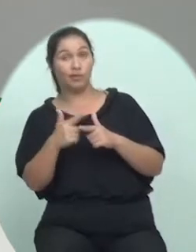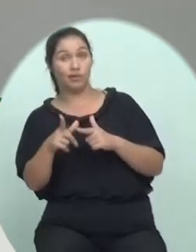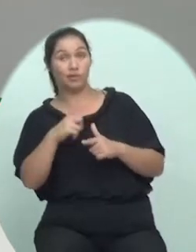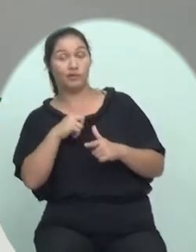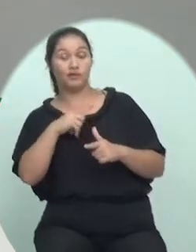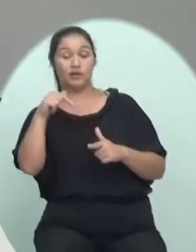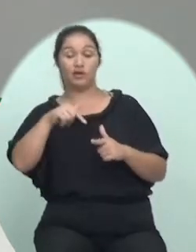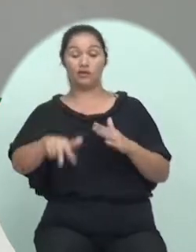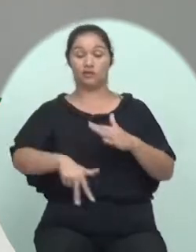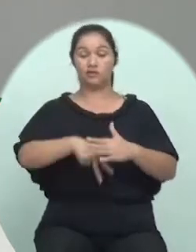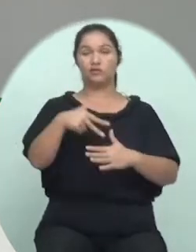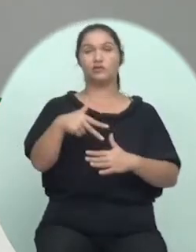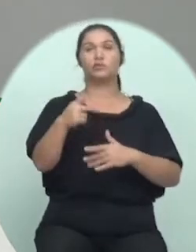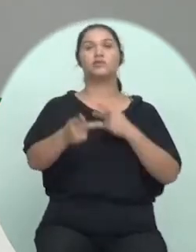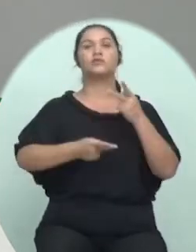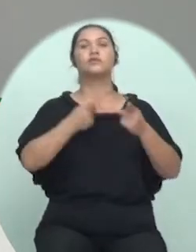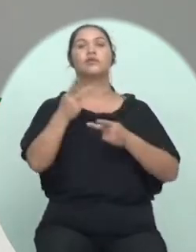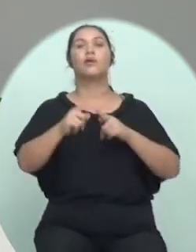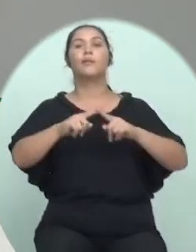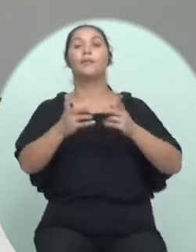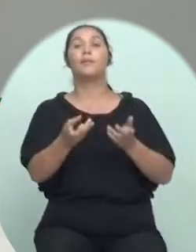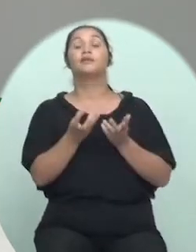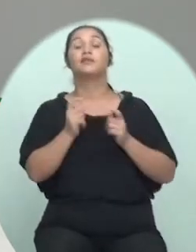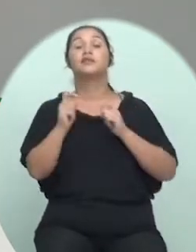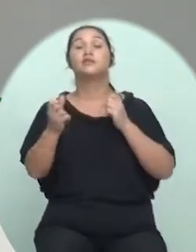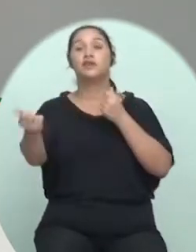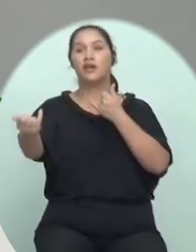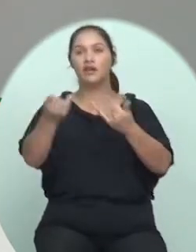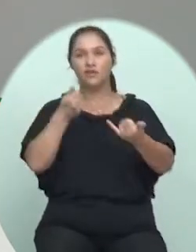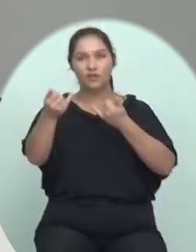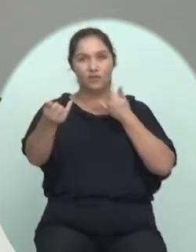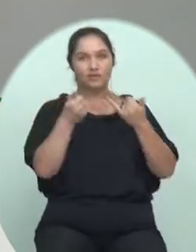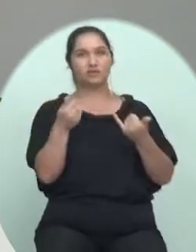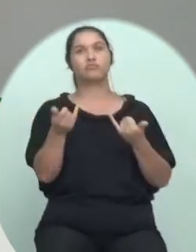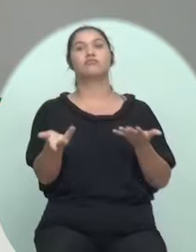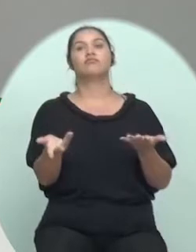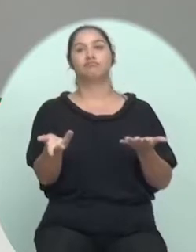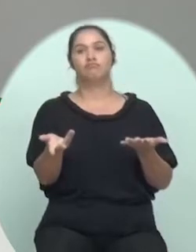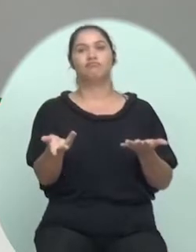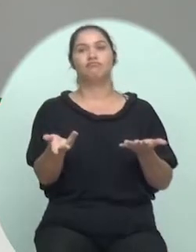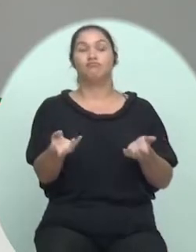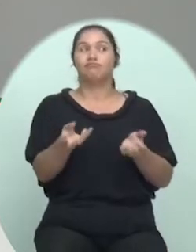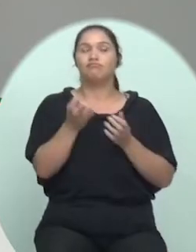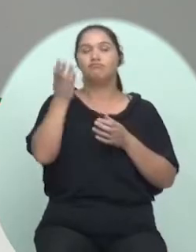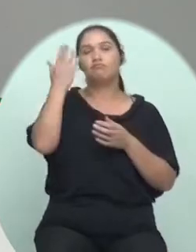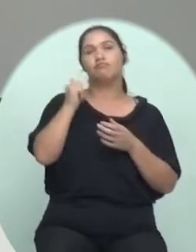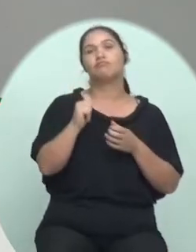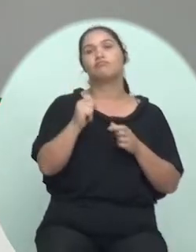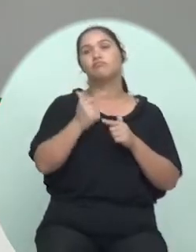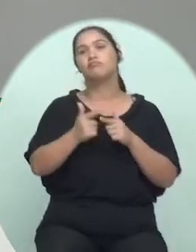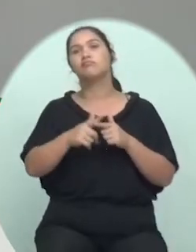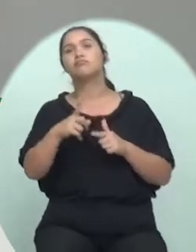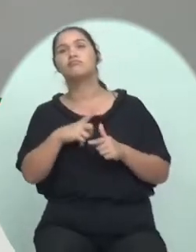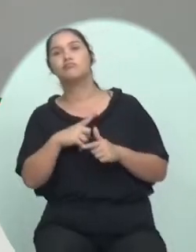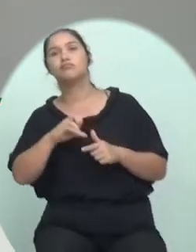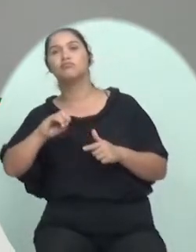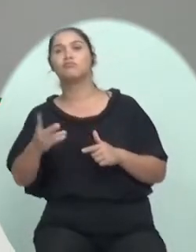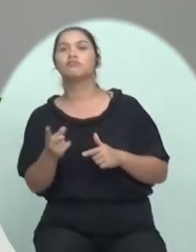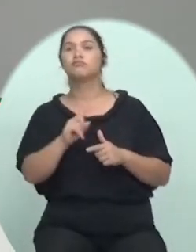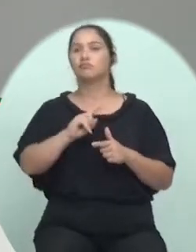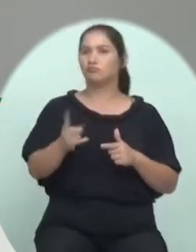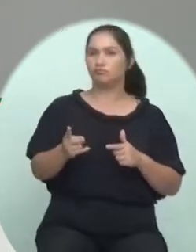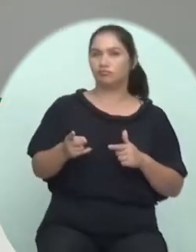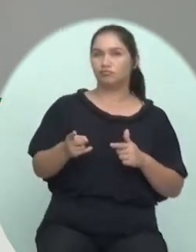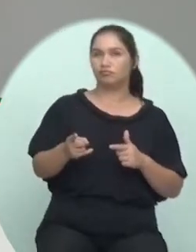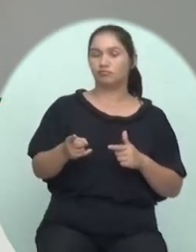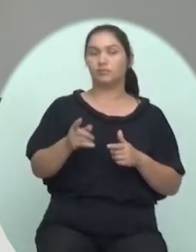Mas quando nós vamos atrás da informação correta, nós vamos buscar, se realmente teve problema, tem que subir e cobrar. E muitas vezes não